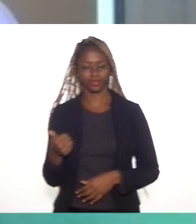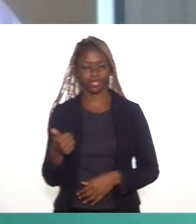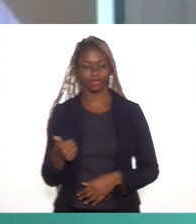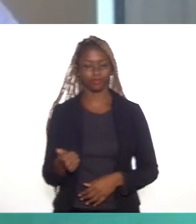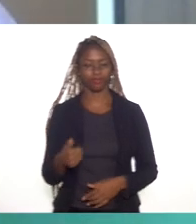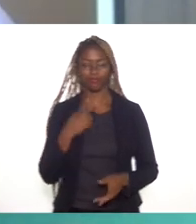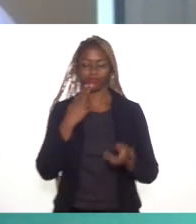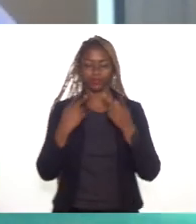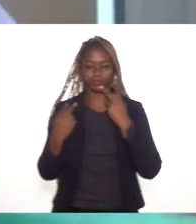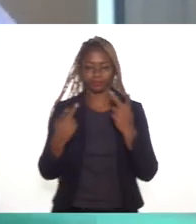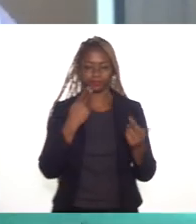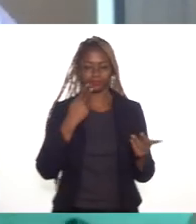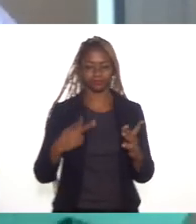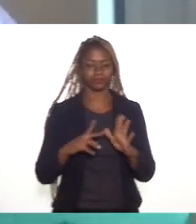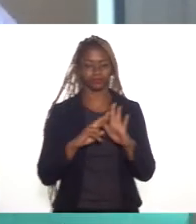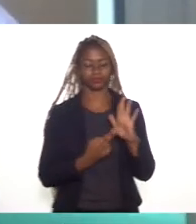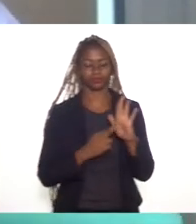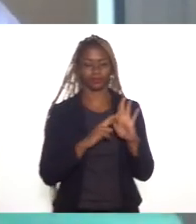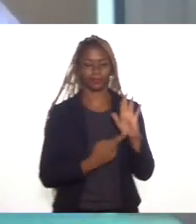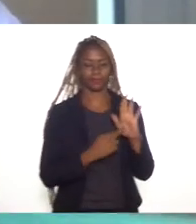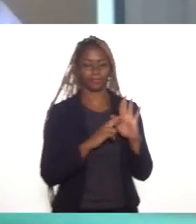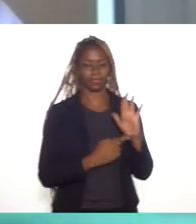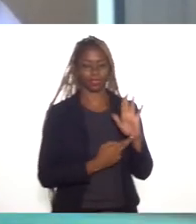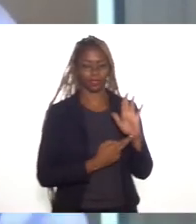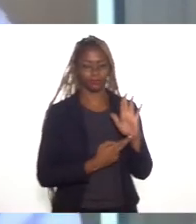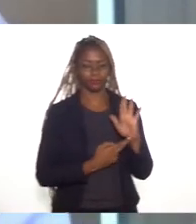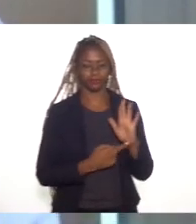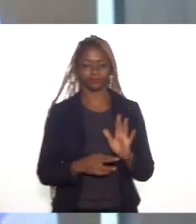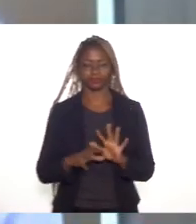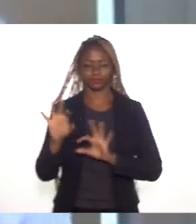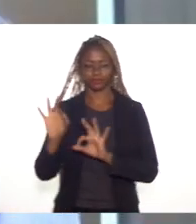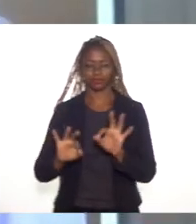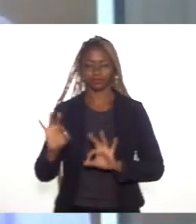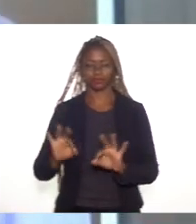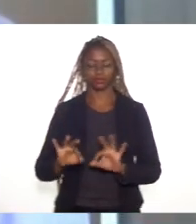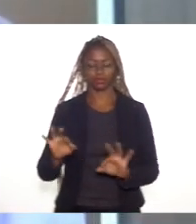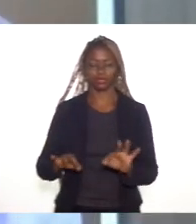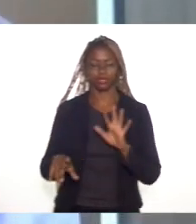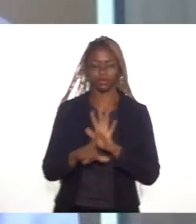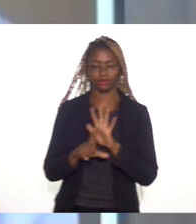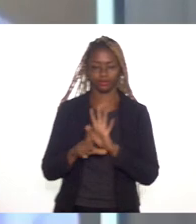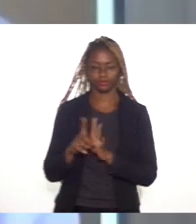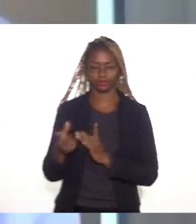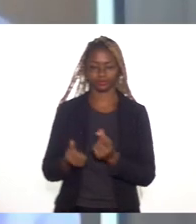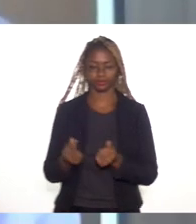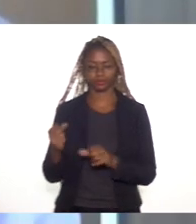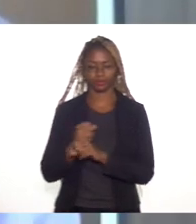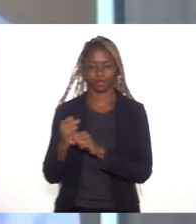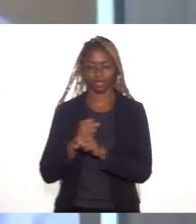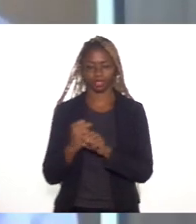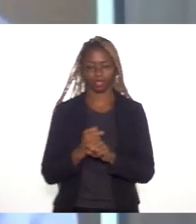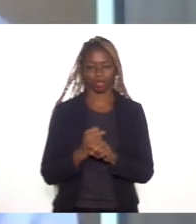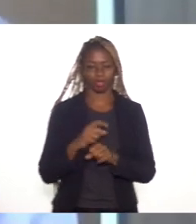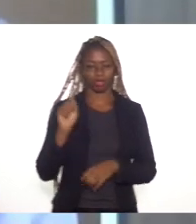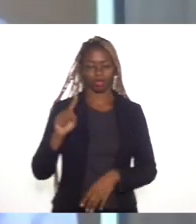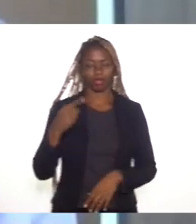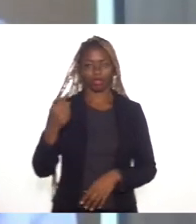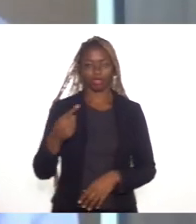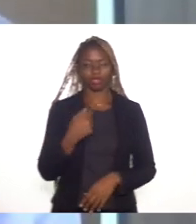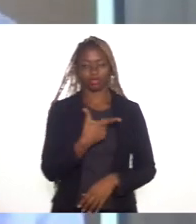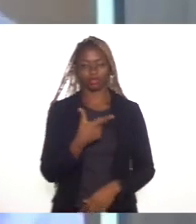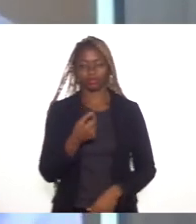diretrizes para a elaboração da Lei do Orçamento Anual de 2022 e das outras